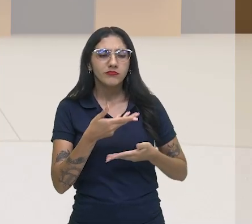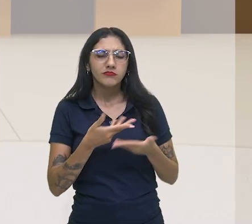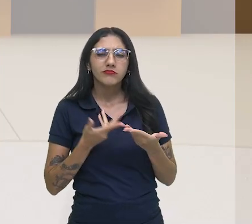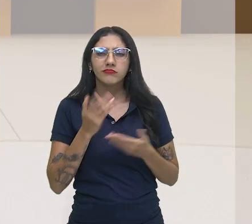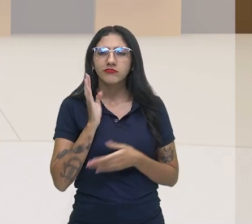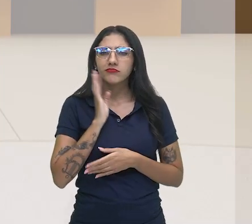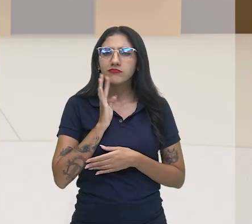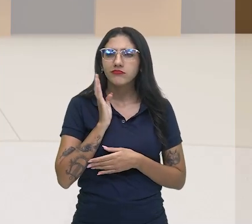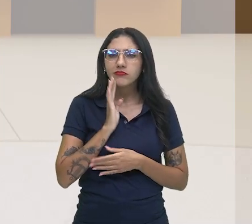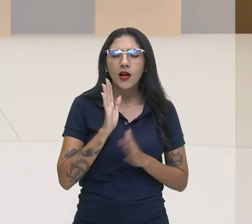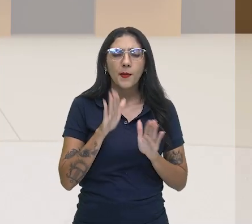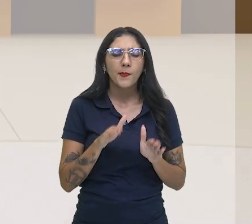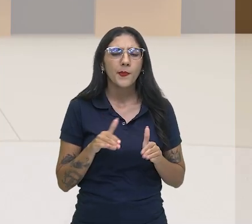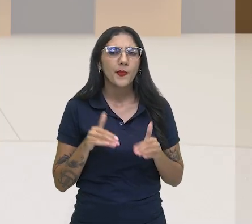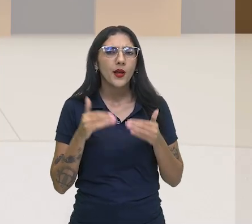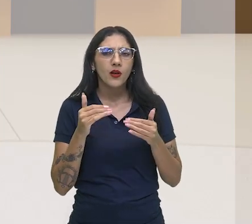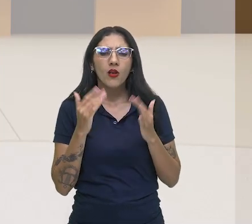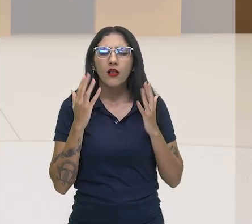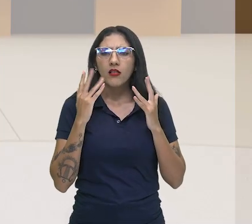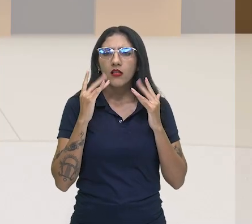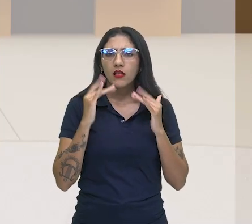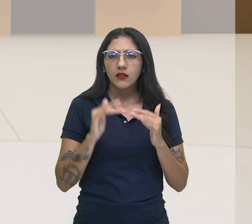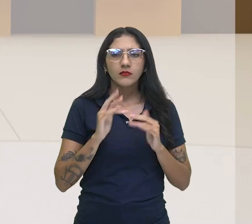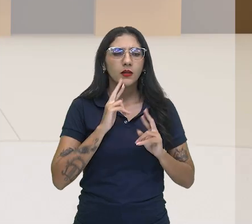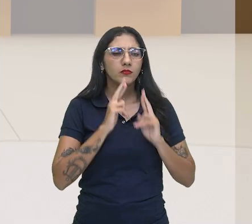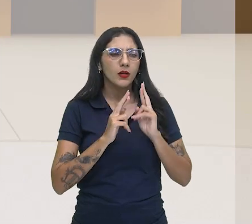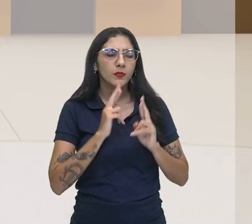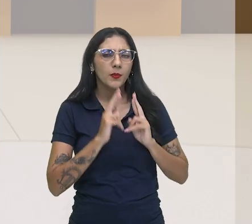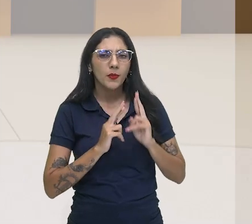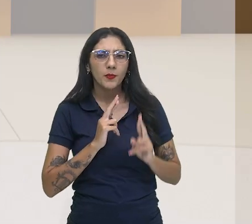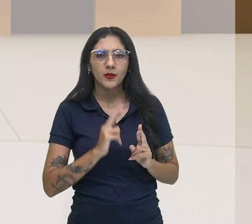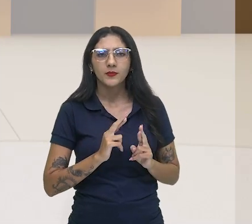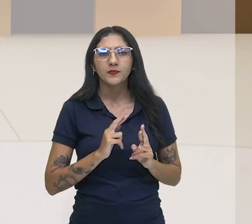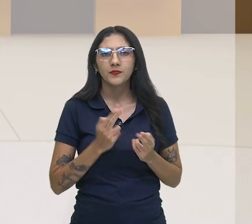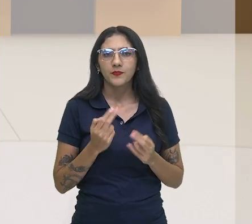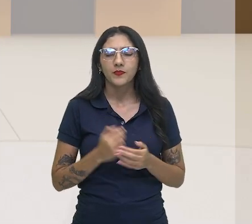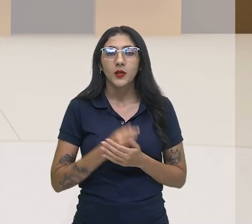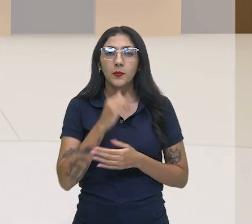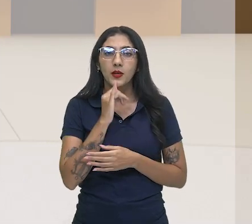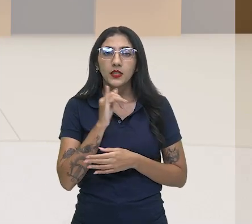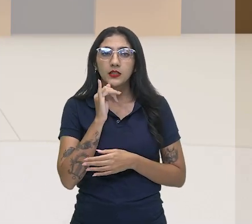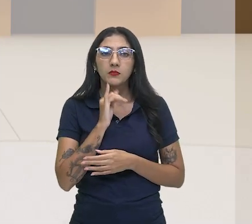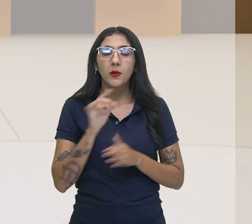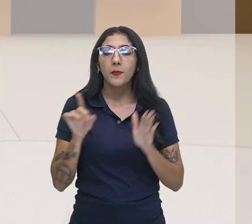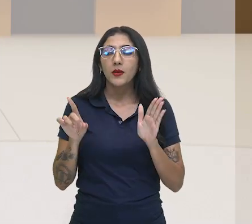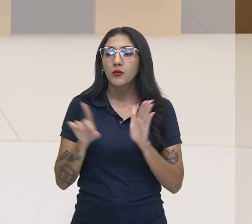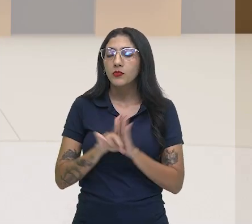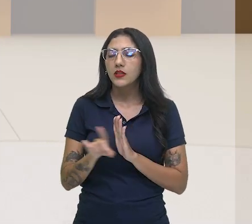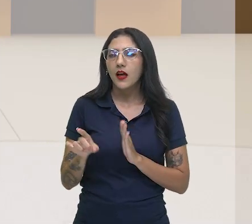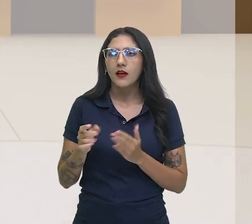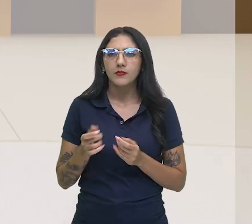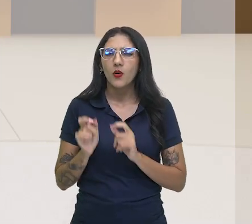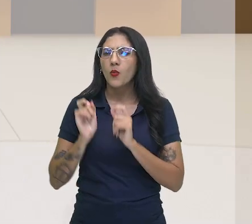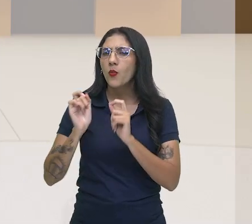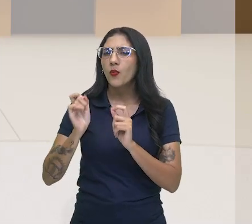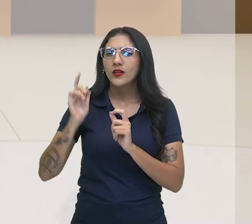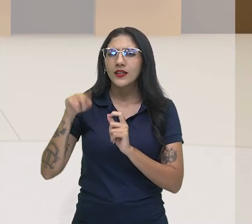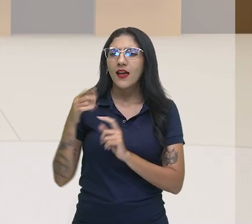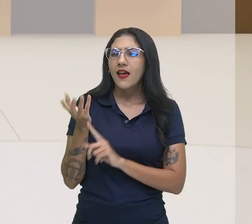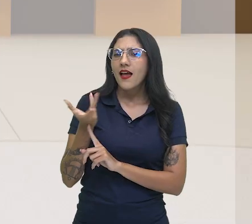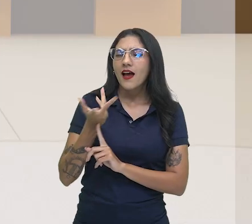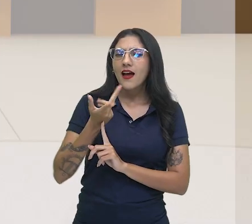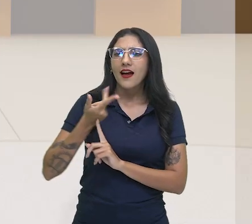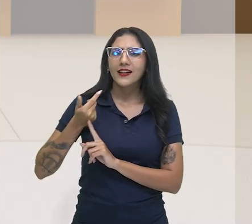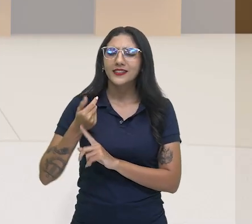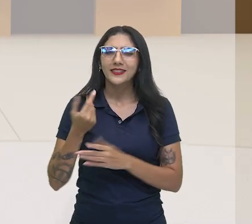fluida. Sim. Não vai necessitar tanto de respostas secas, como a gente chama. Se eu perguntar para a professora Marta o que é a arte, aí ela vai